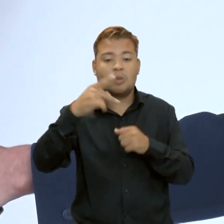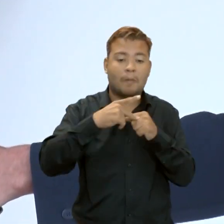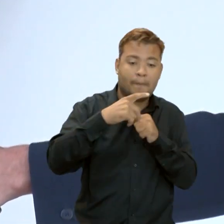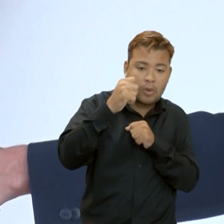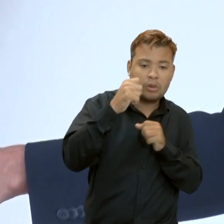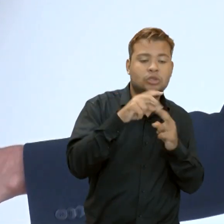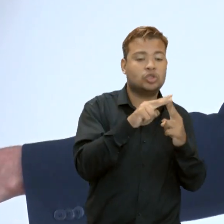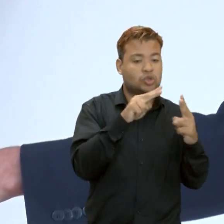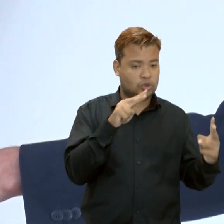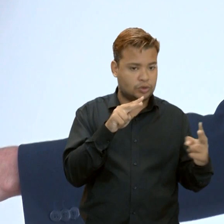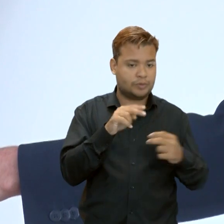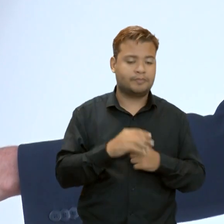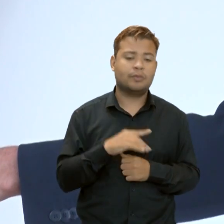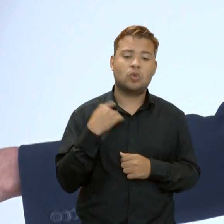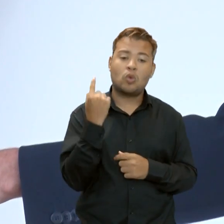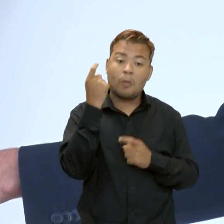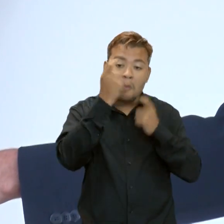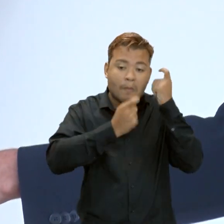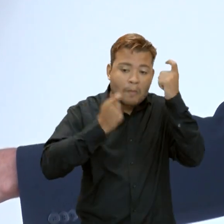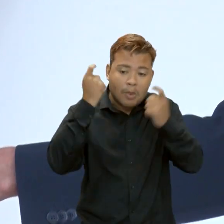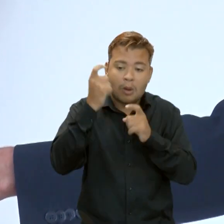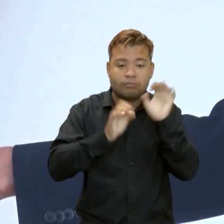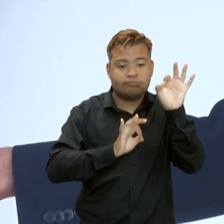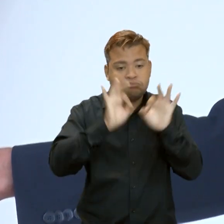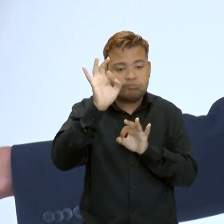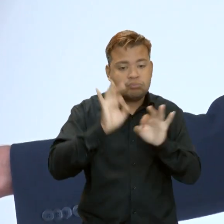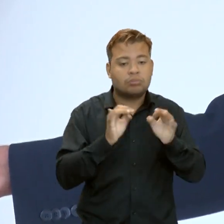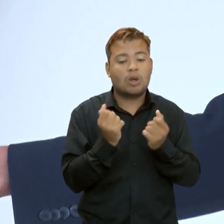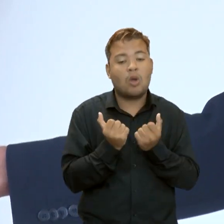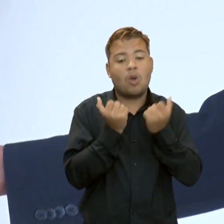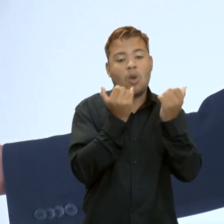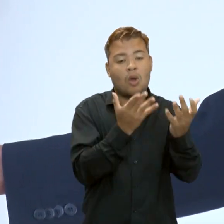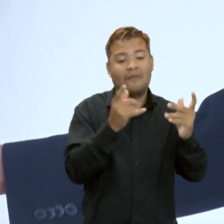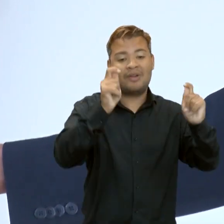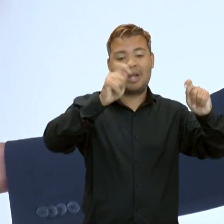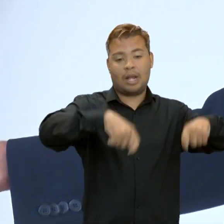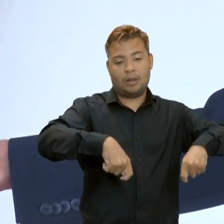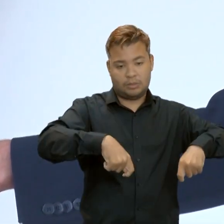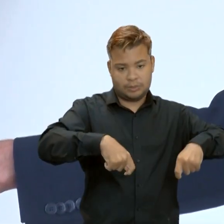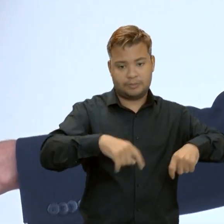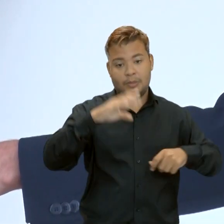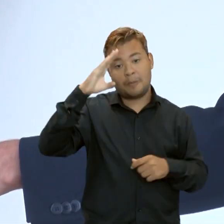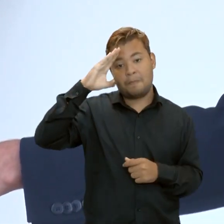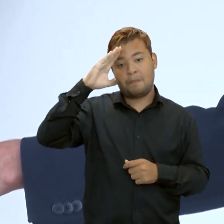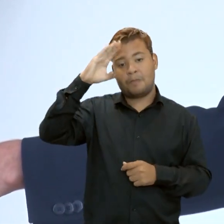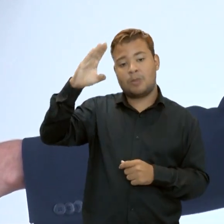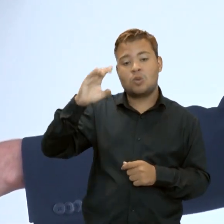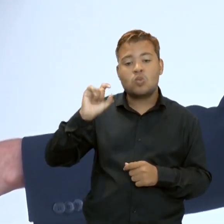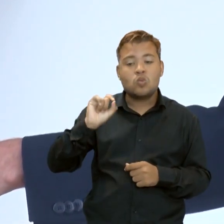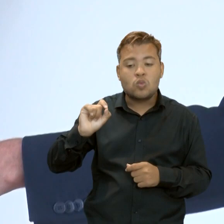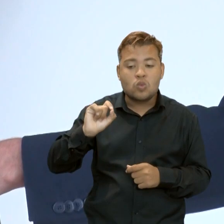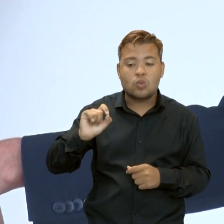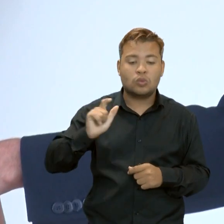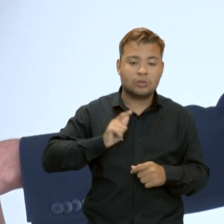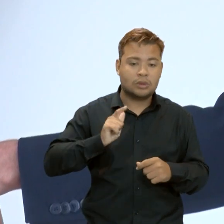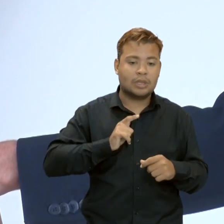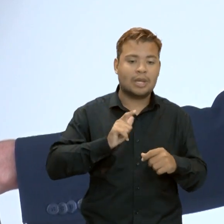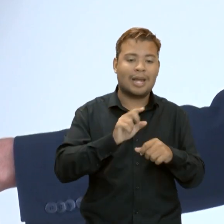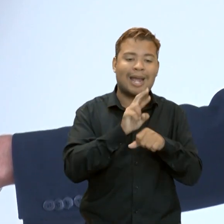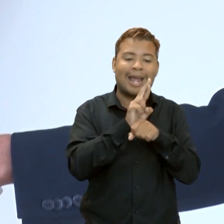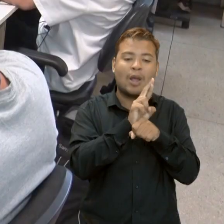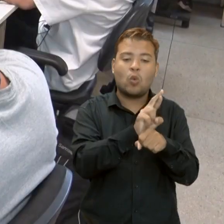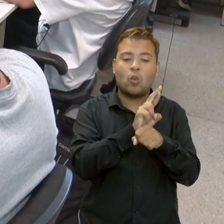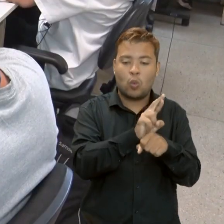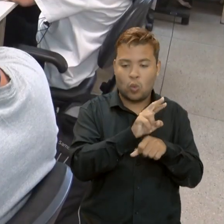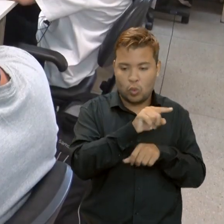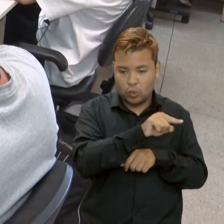Então a nossa preocupação é criar esse canal para oferecer essas capacitações a priori a partir daquelas daqueles recursos né que a